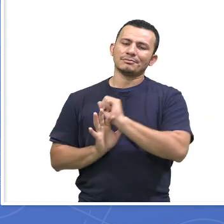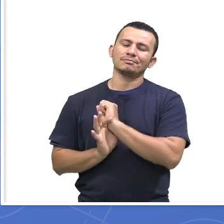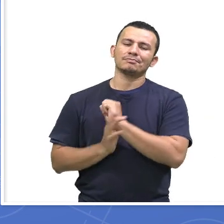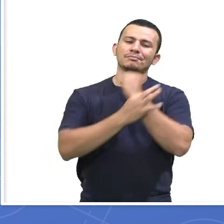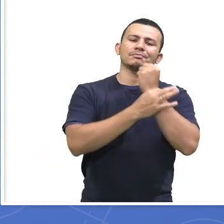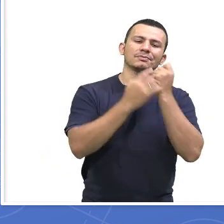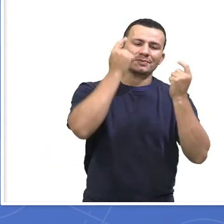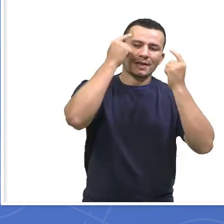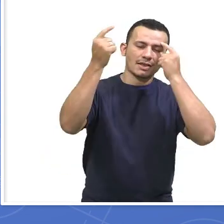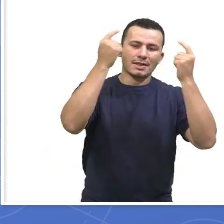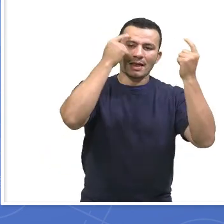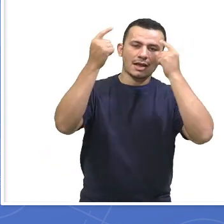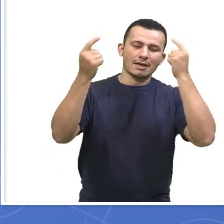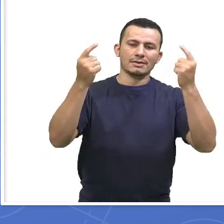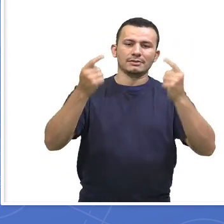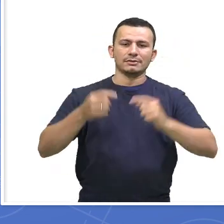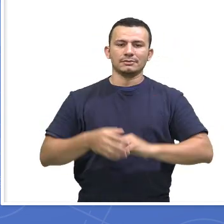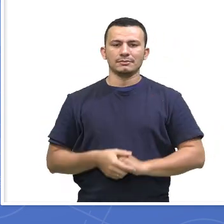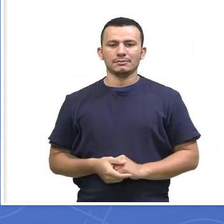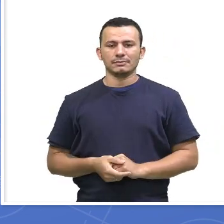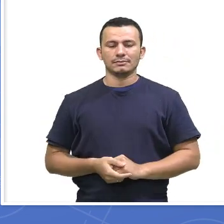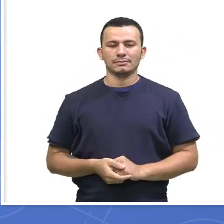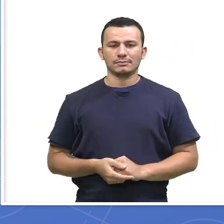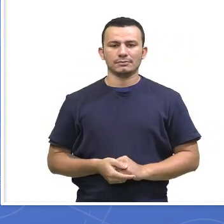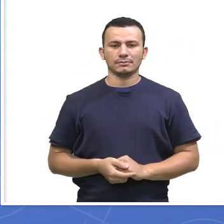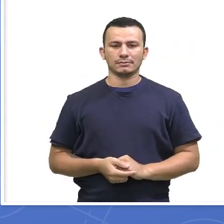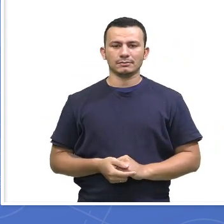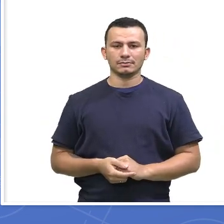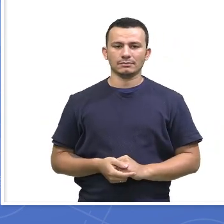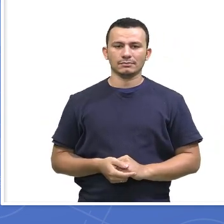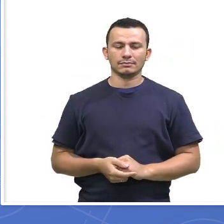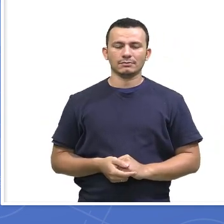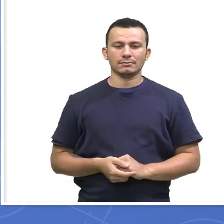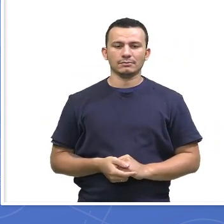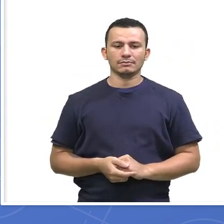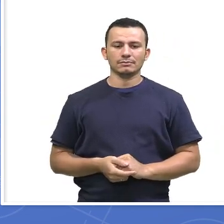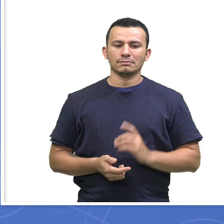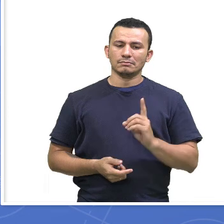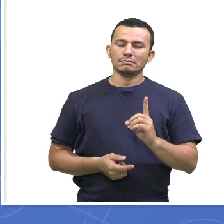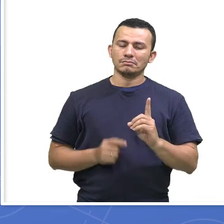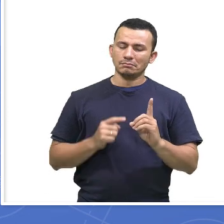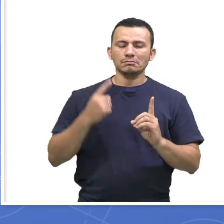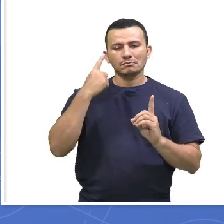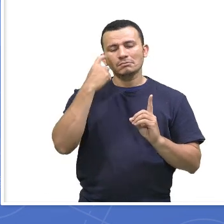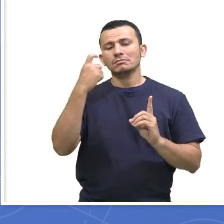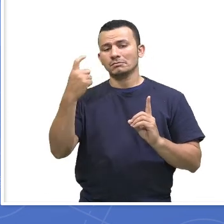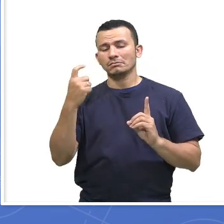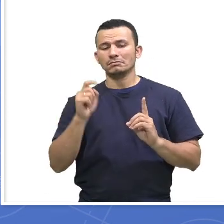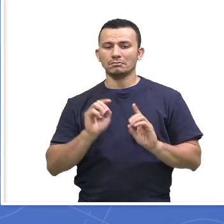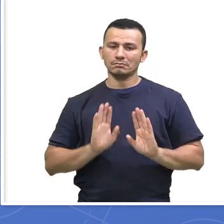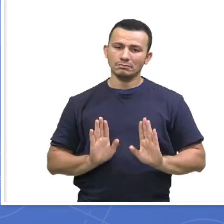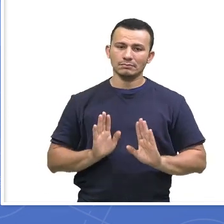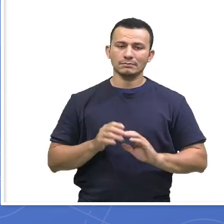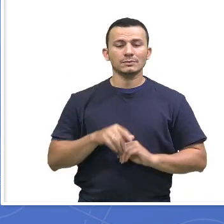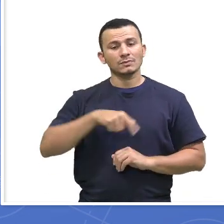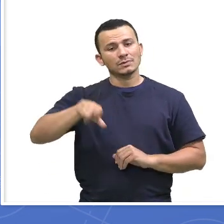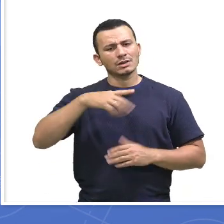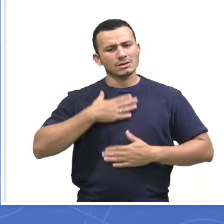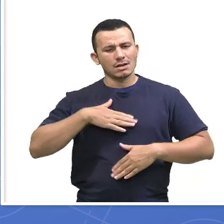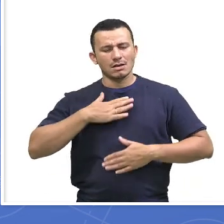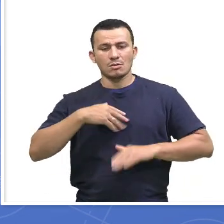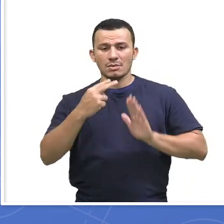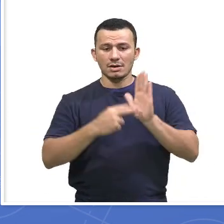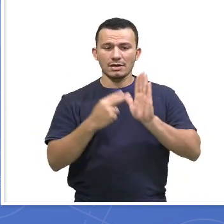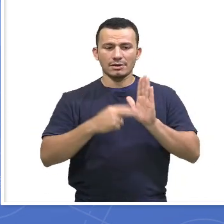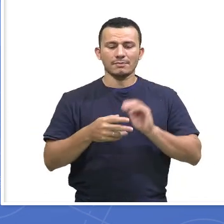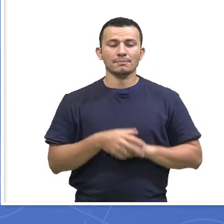ideias racionalistas. Essa aqui também é interessante, essa questão, letra D. Leiam com cuidado. E a letra